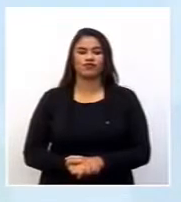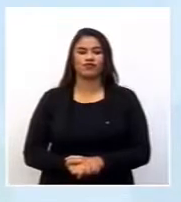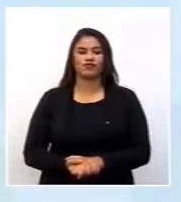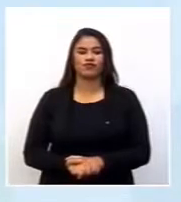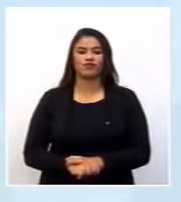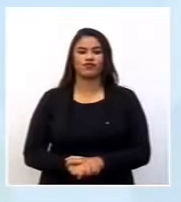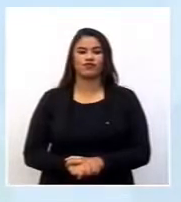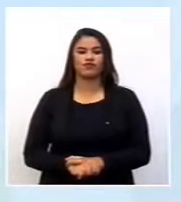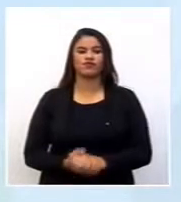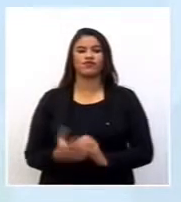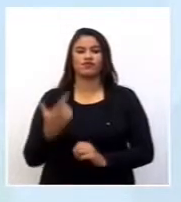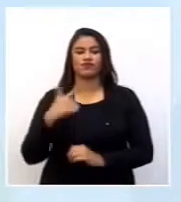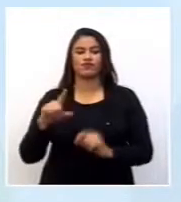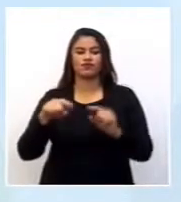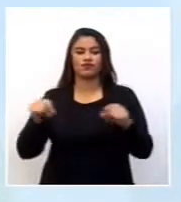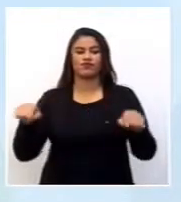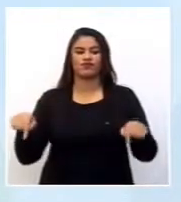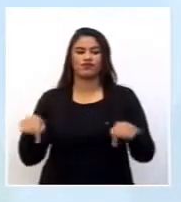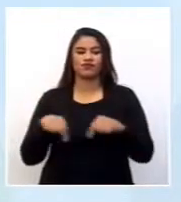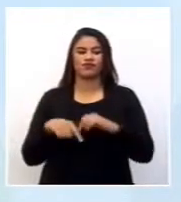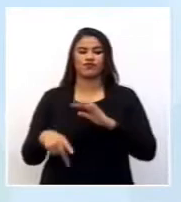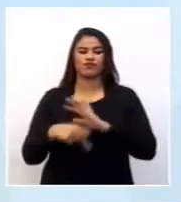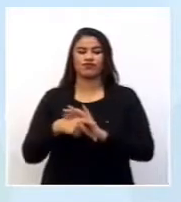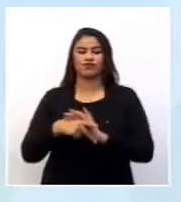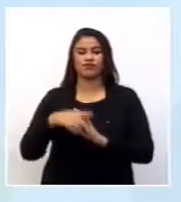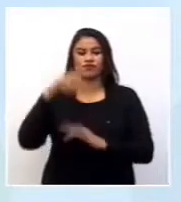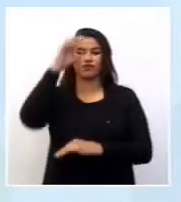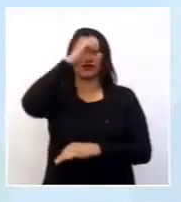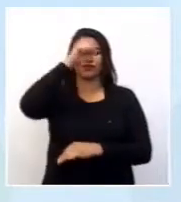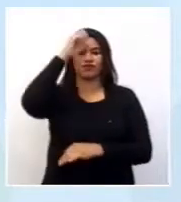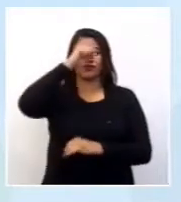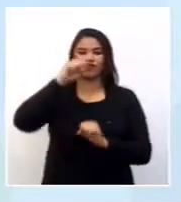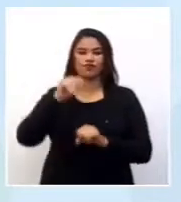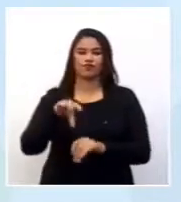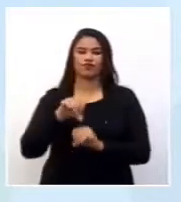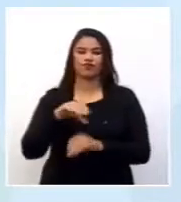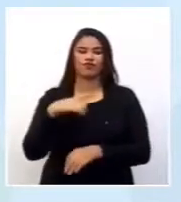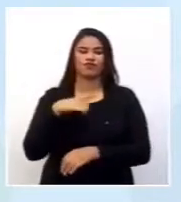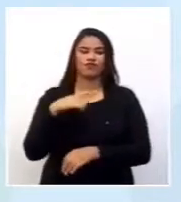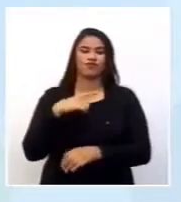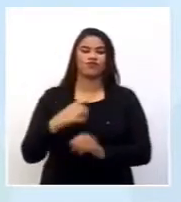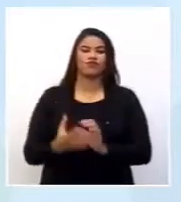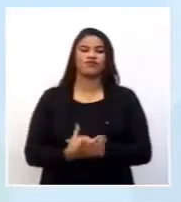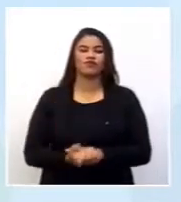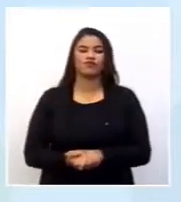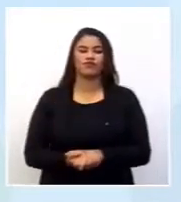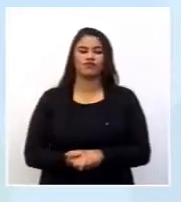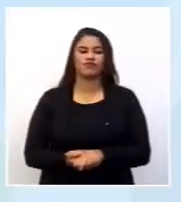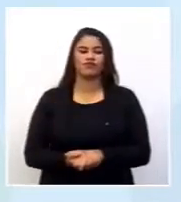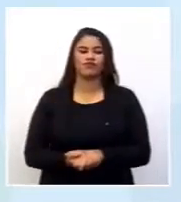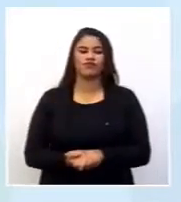E outro espaço de aprendizagem. Tá vendo? Outra modalidade.